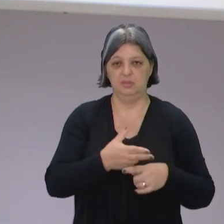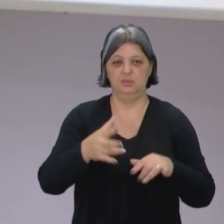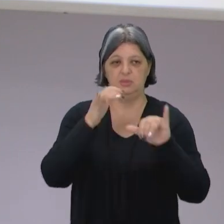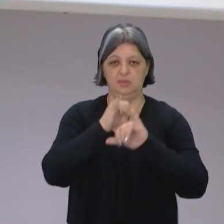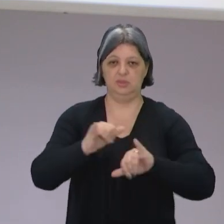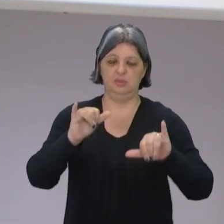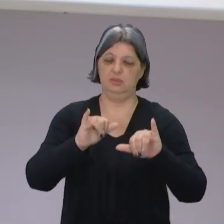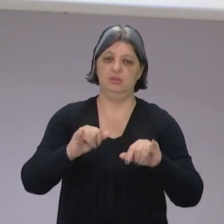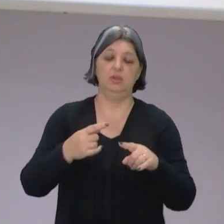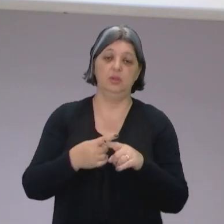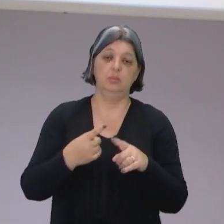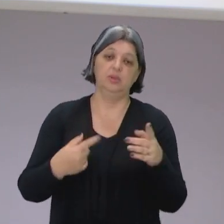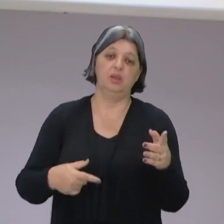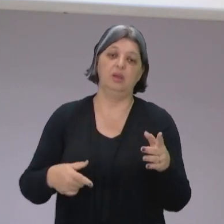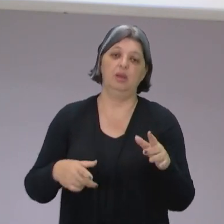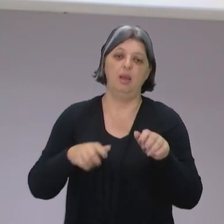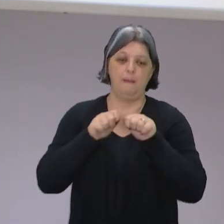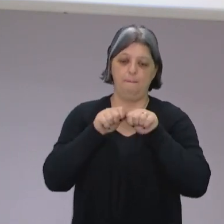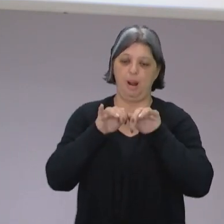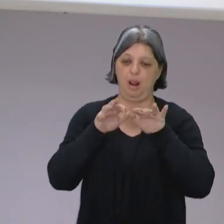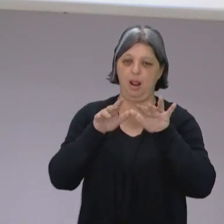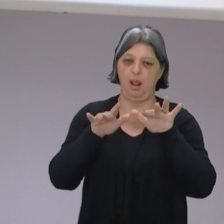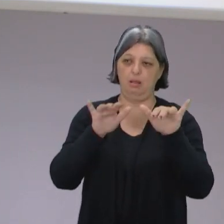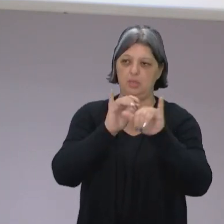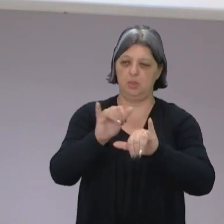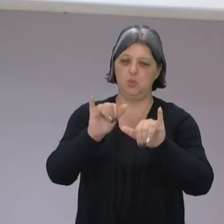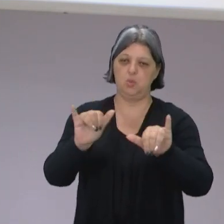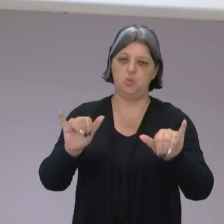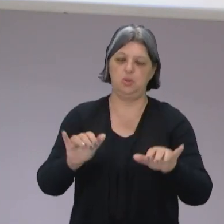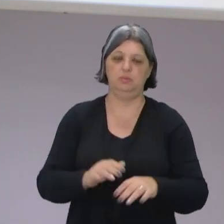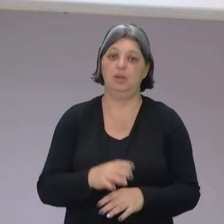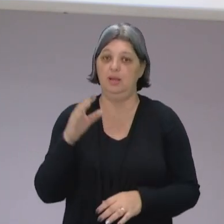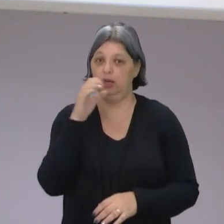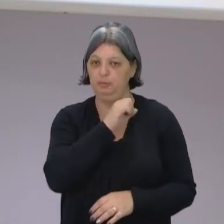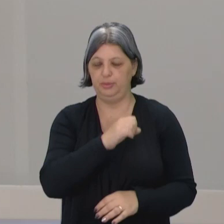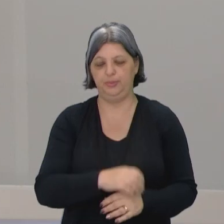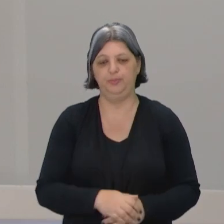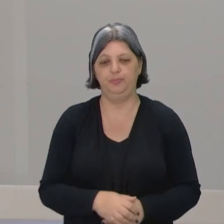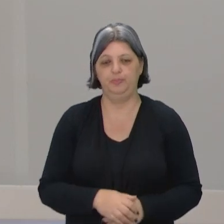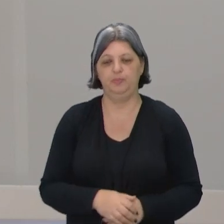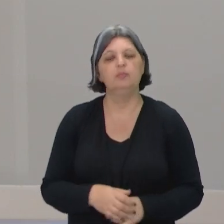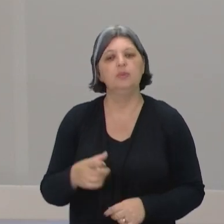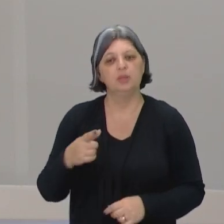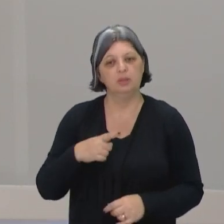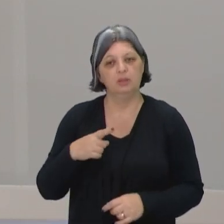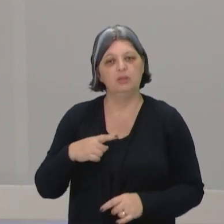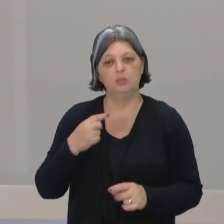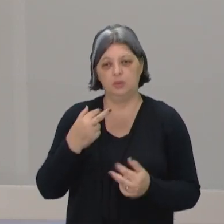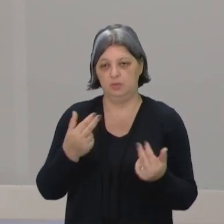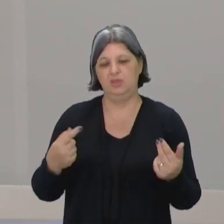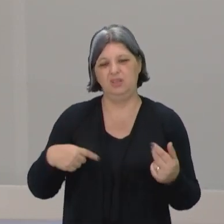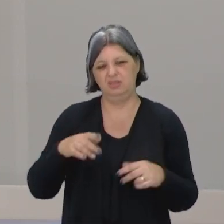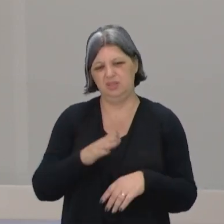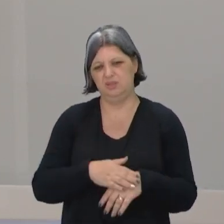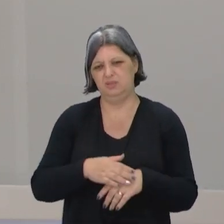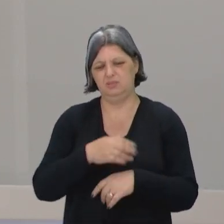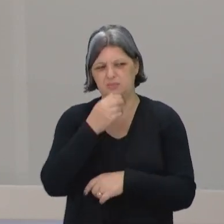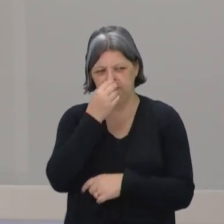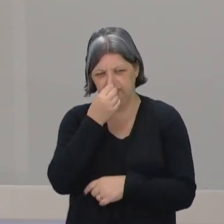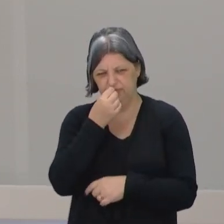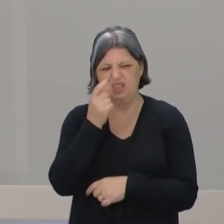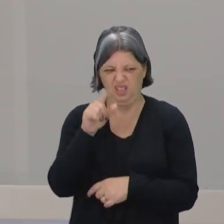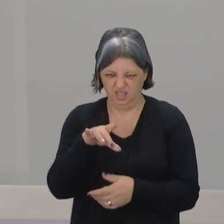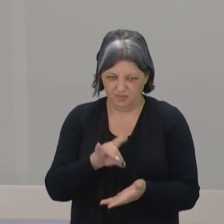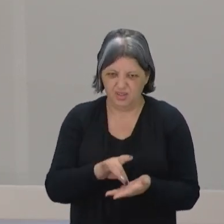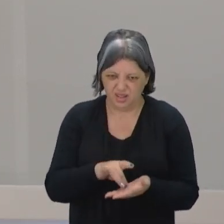porque está tendo muita repercussão, ele não pode ficar ali, né? Tanto é que é um comentário que às vezes eu faço, né? Falo, é sério que isso aqui